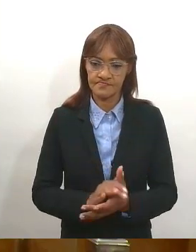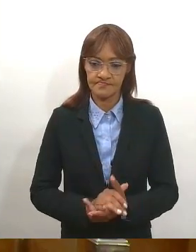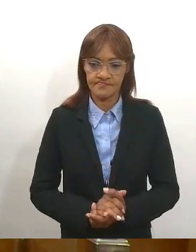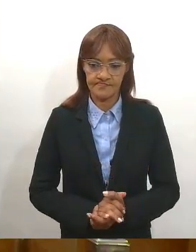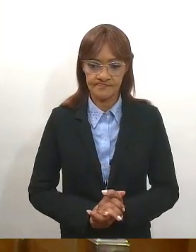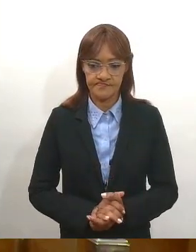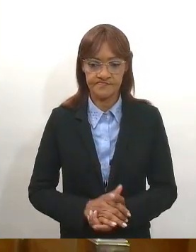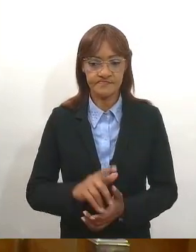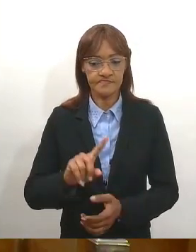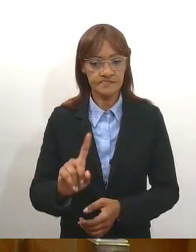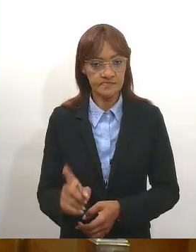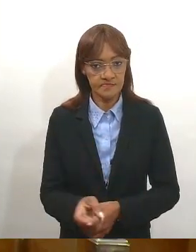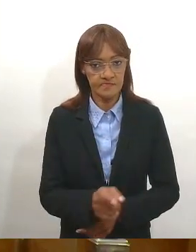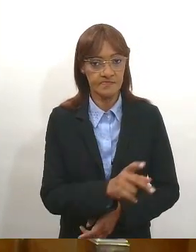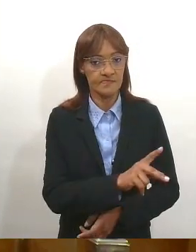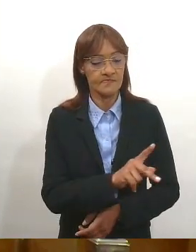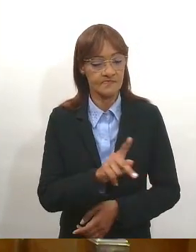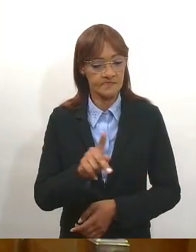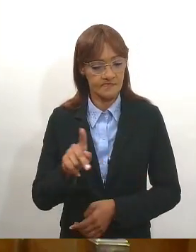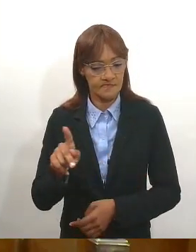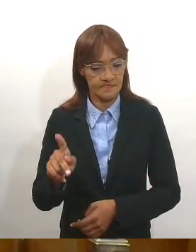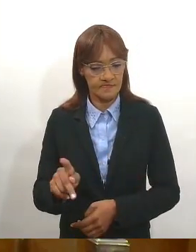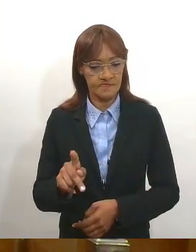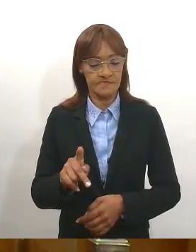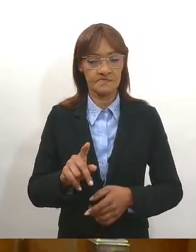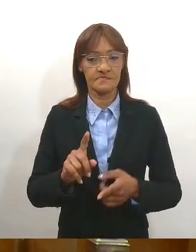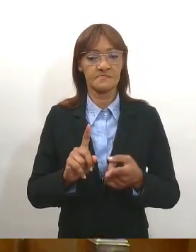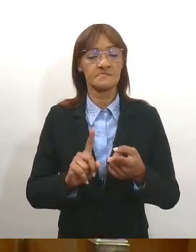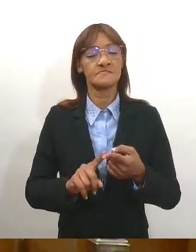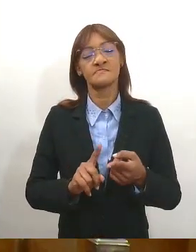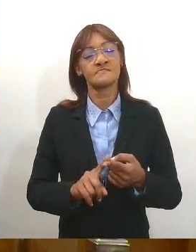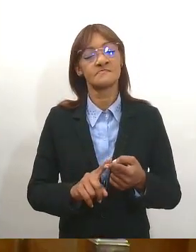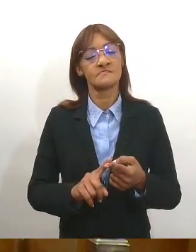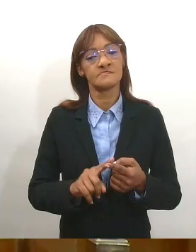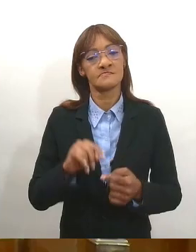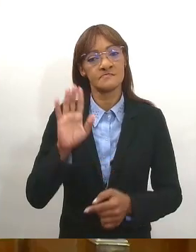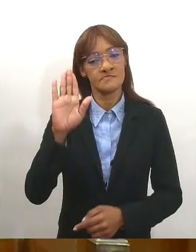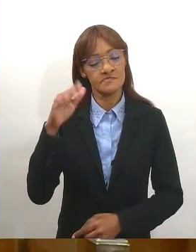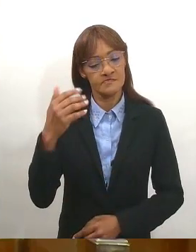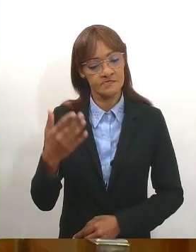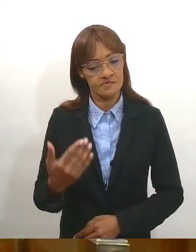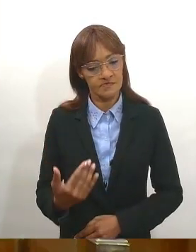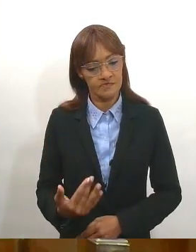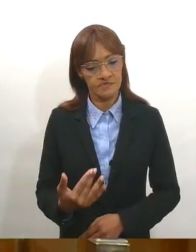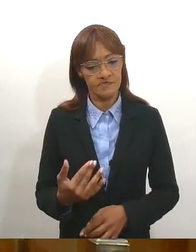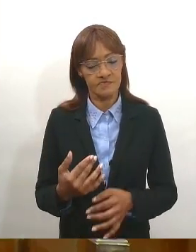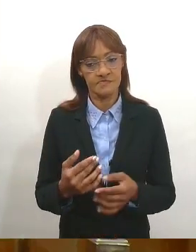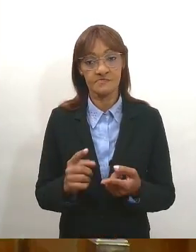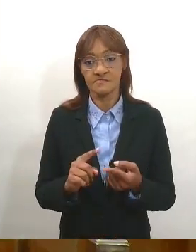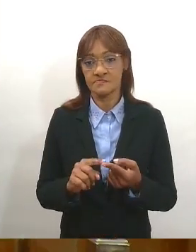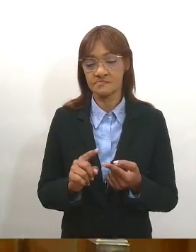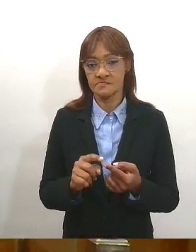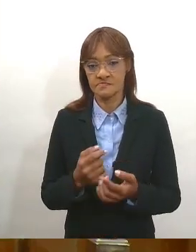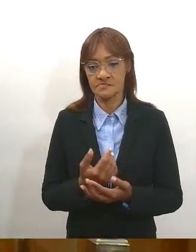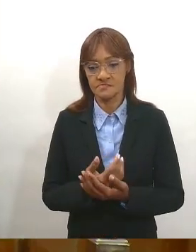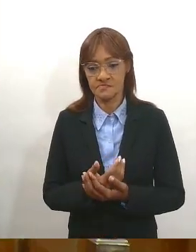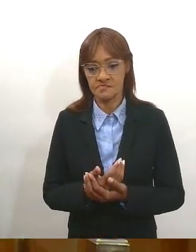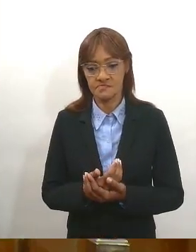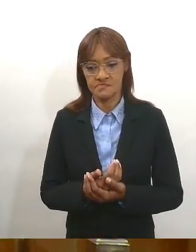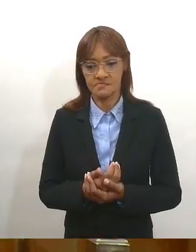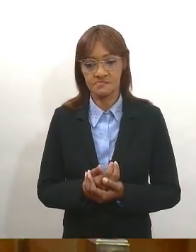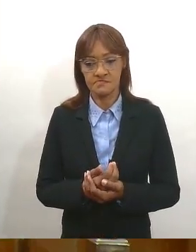foram homenageados, onde também foi entregue o prêmio Udisso Veiga, que